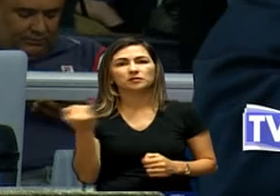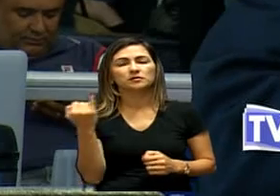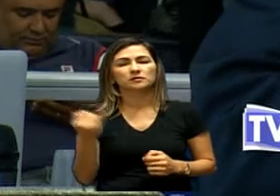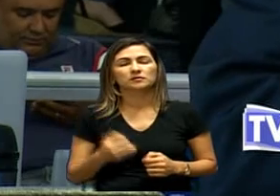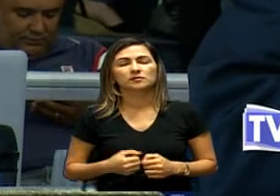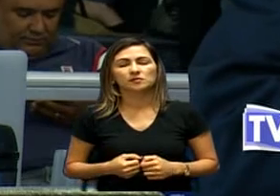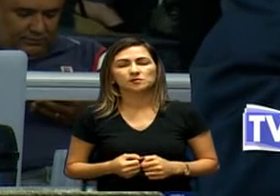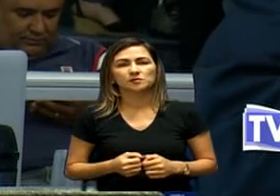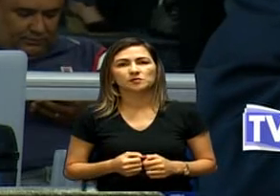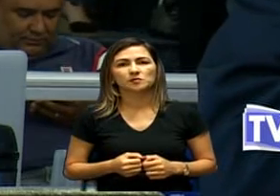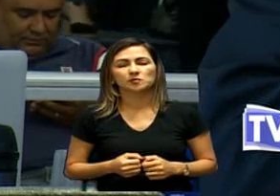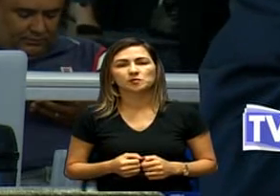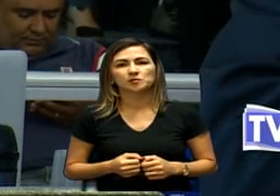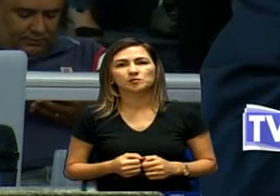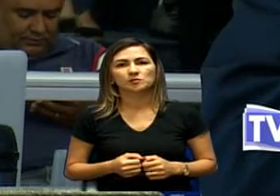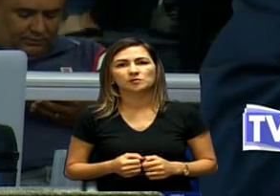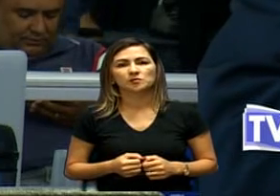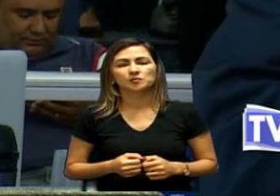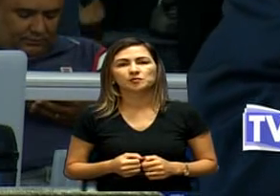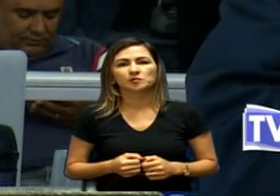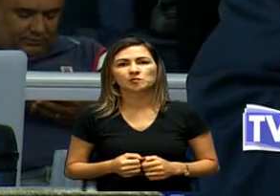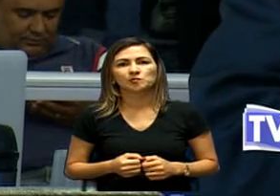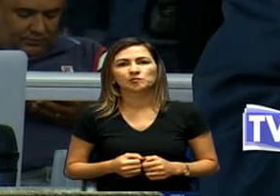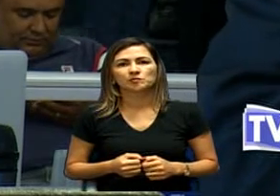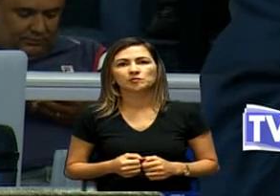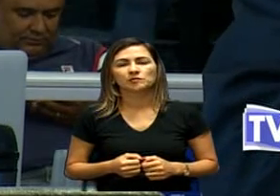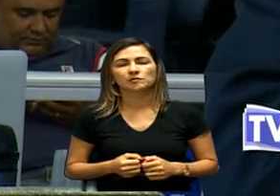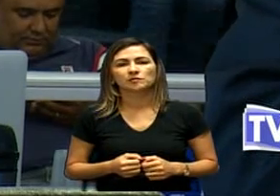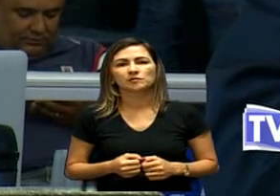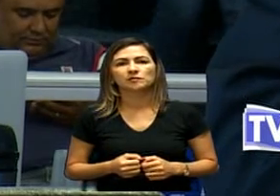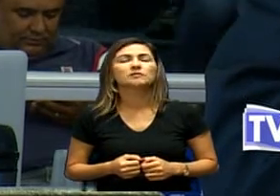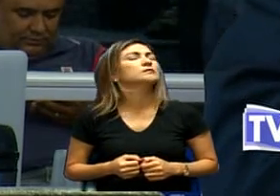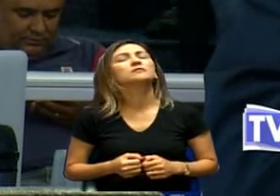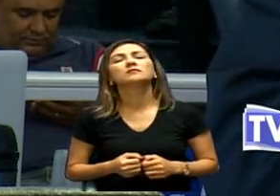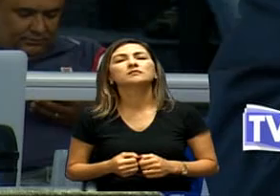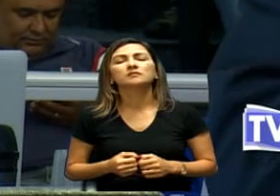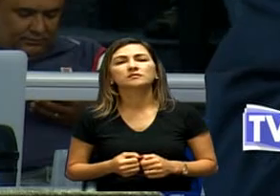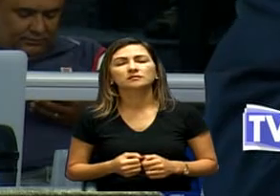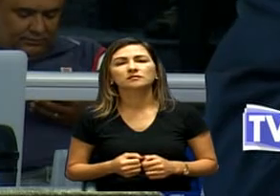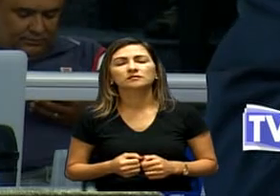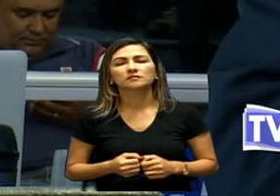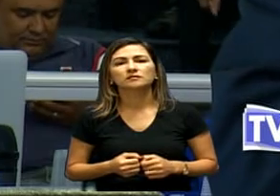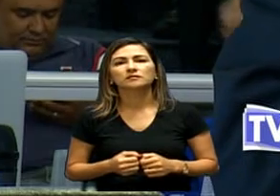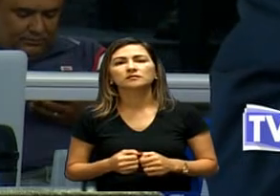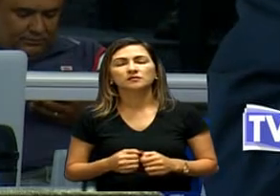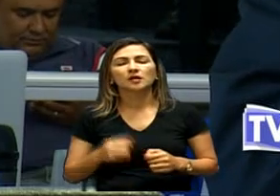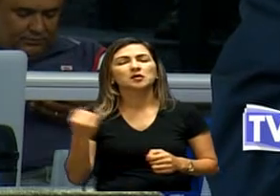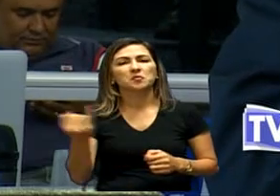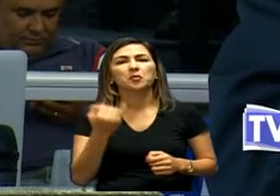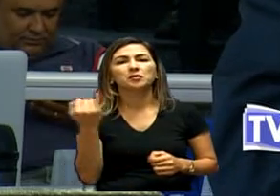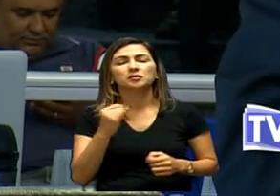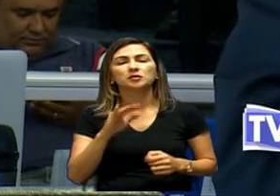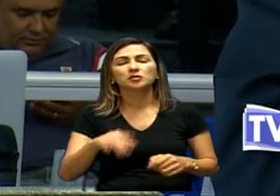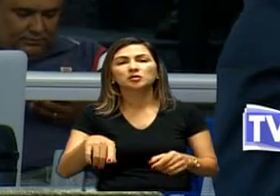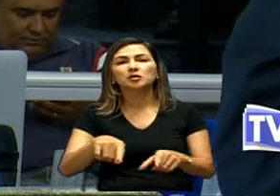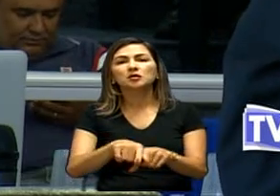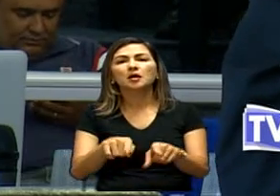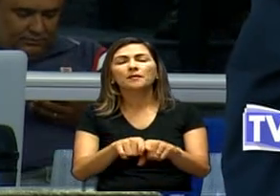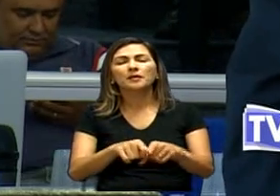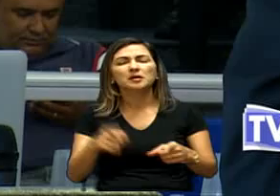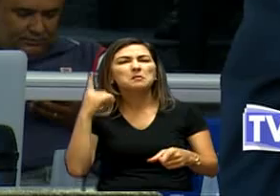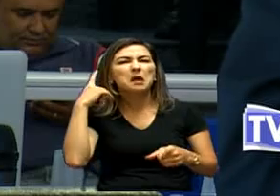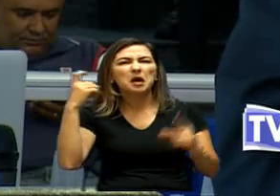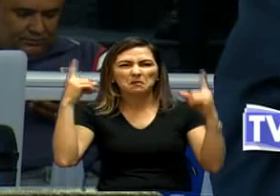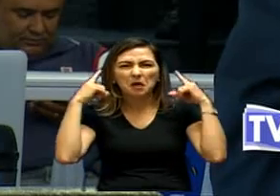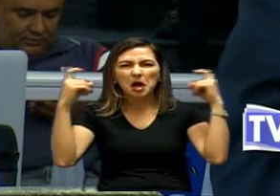viu, vereador Manga, câmeras de monitoramento, ótimo. Outra questão, alarme, ótimo. Mas vamos